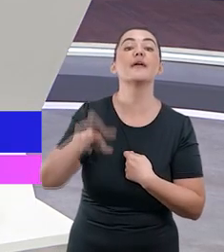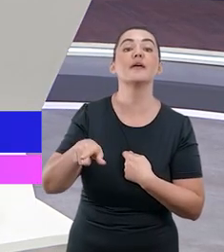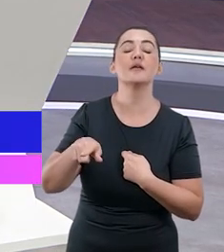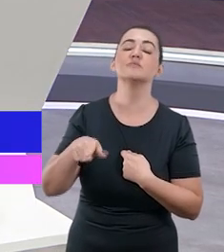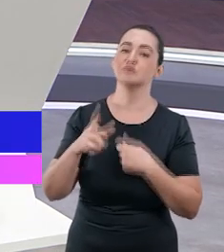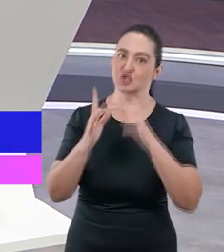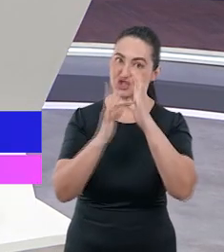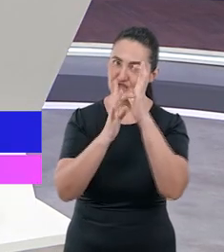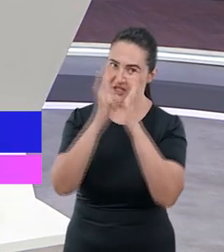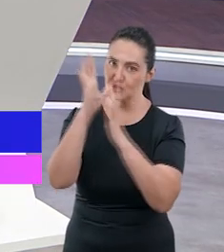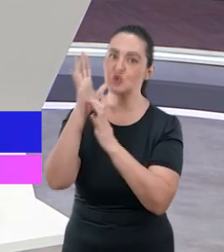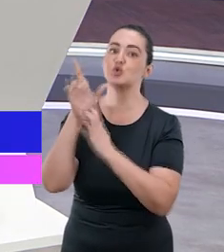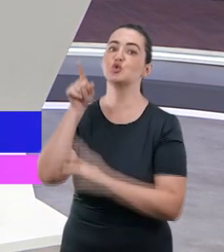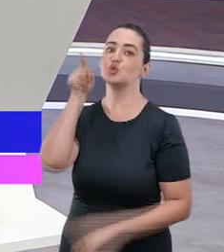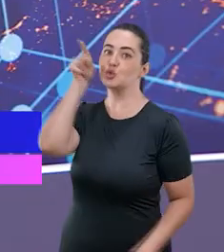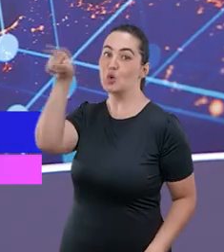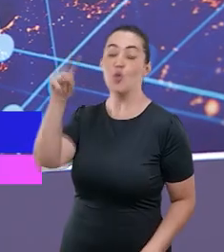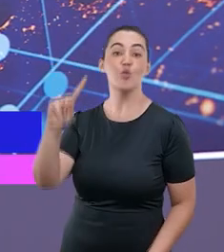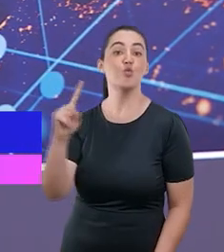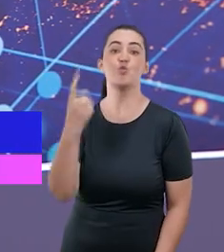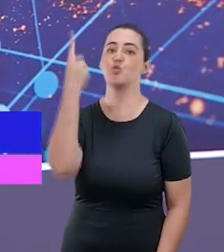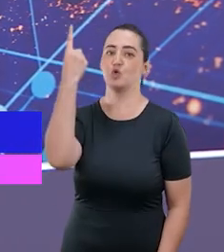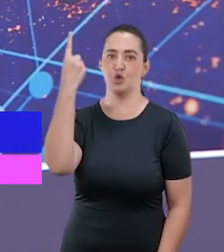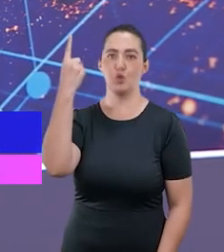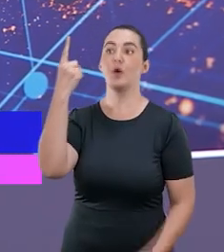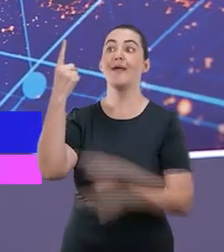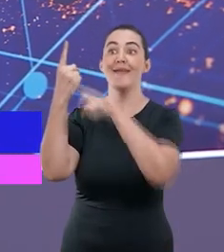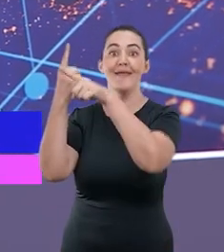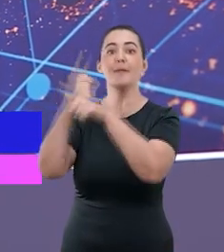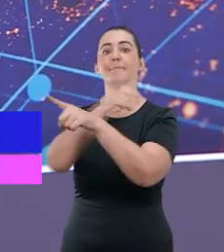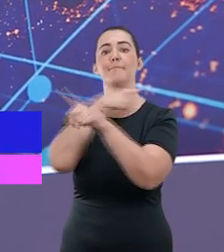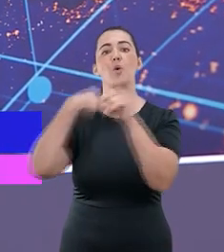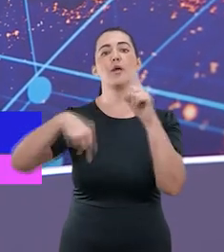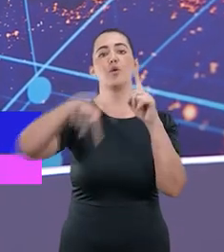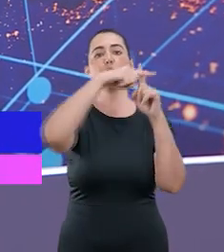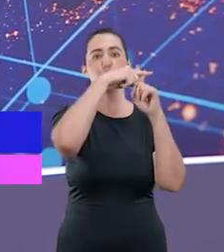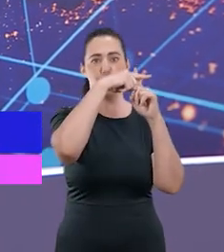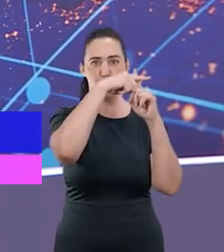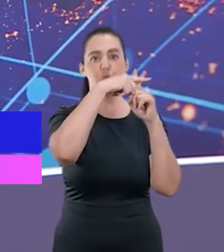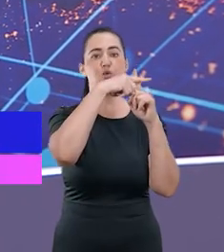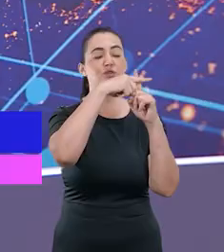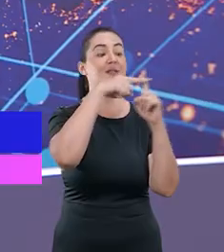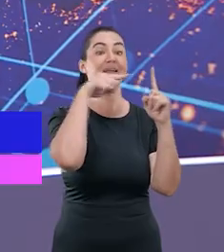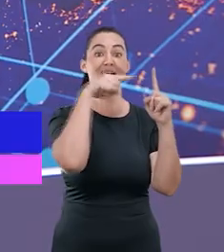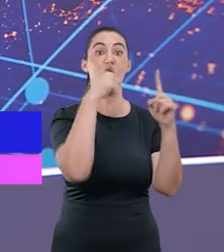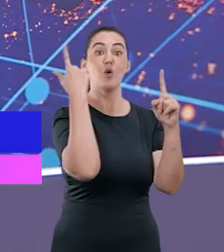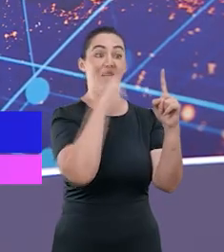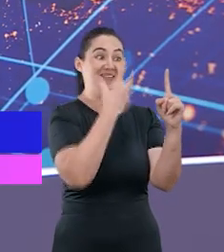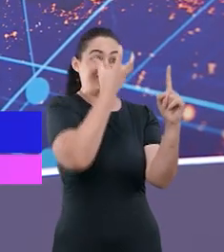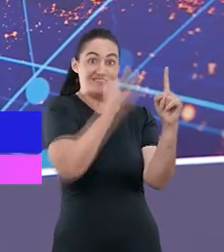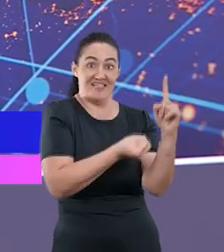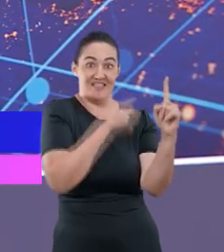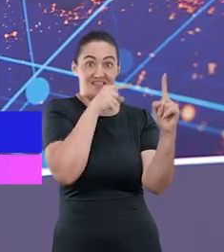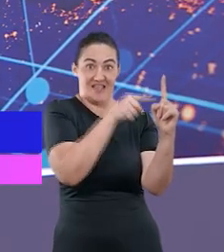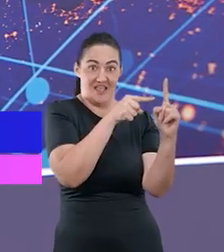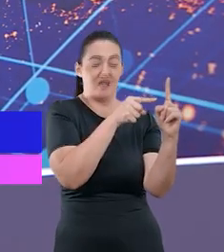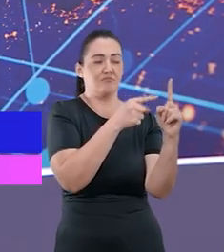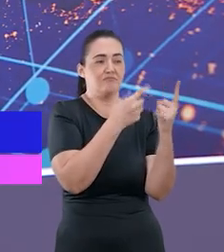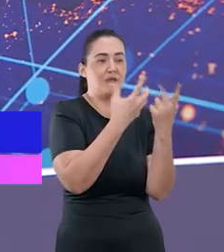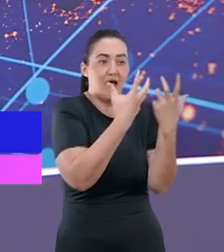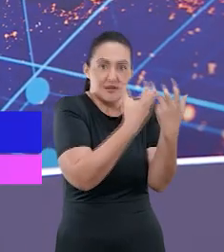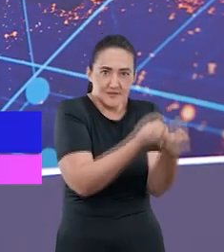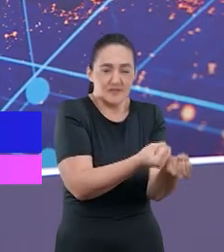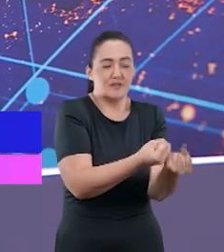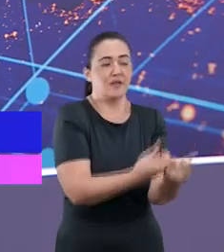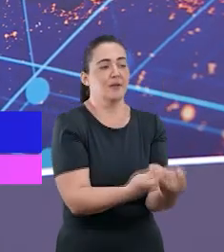Calvário. Essa morte que foi suficiente para que você tenha vida eterna. Então, esta